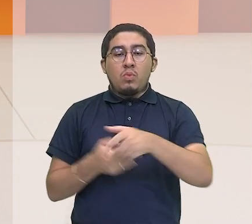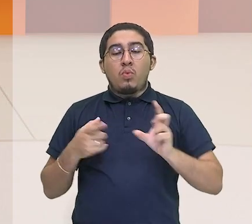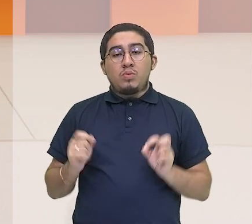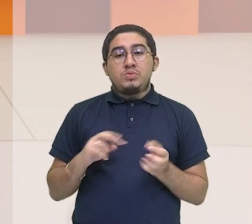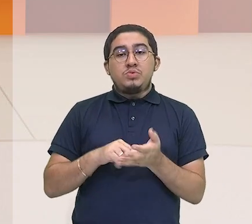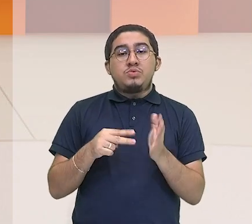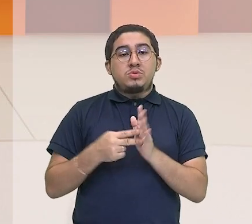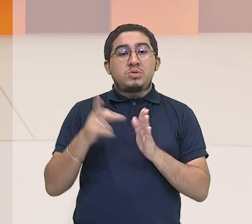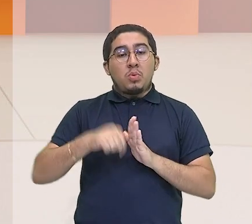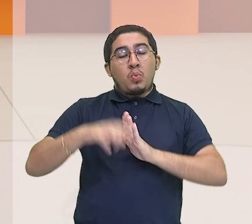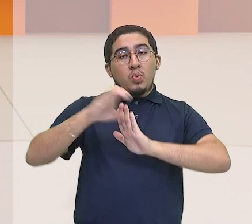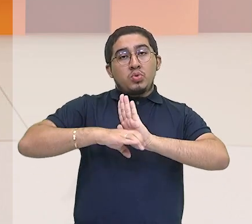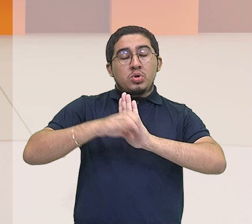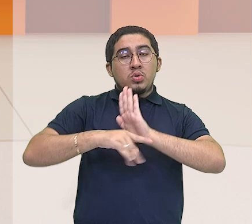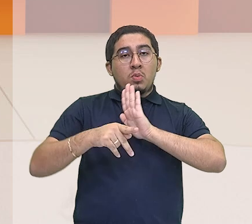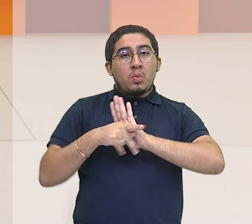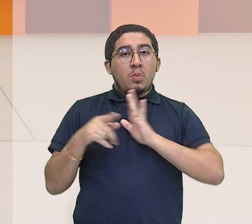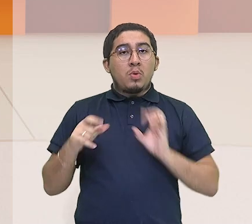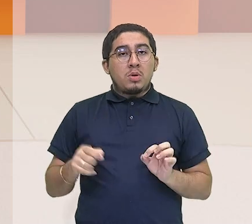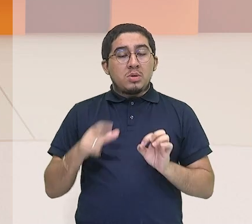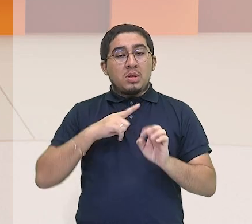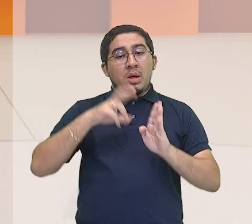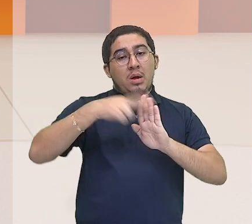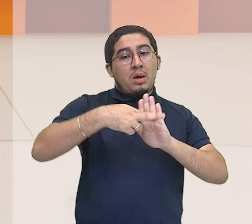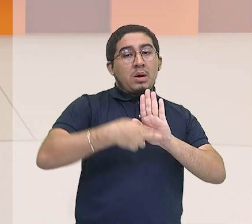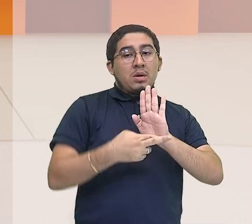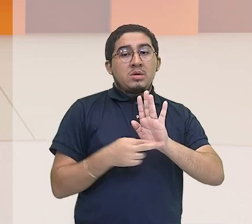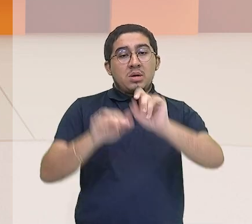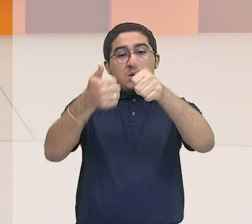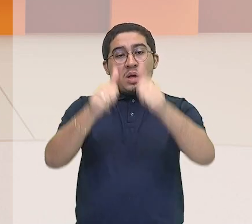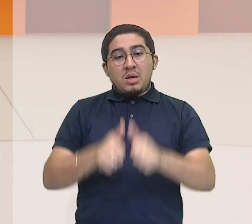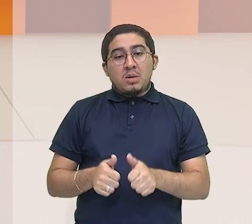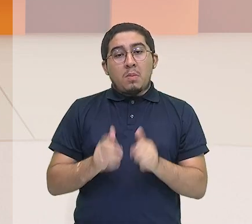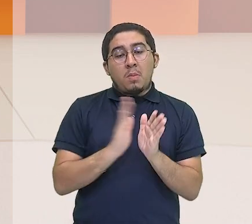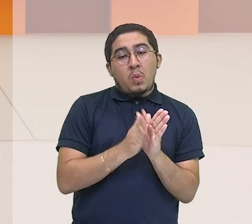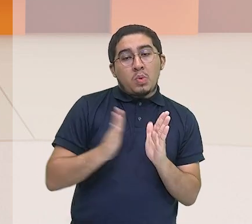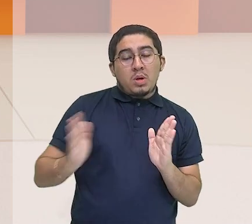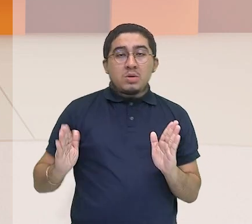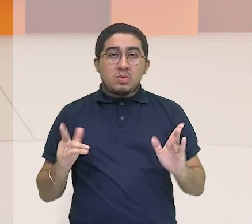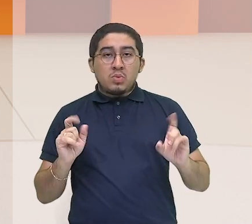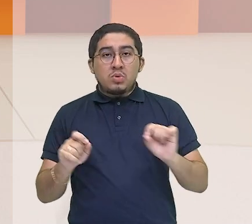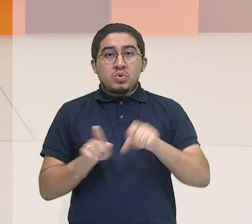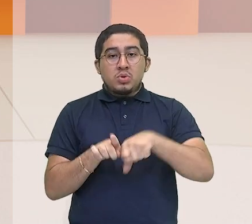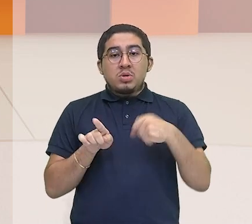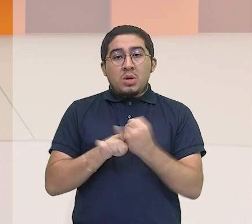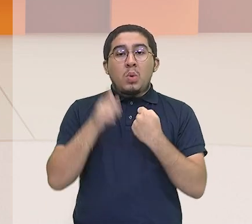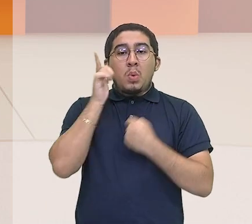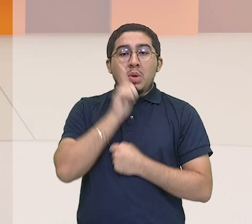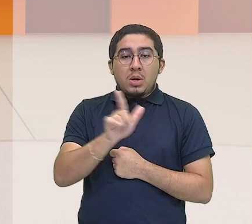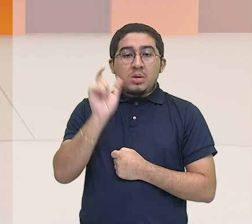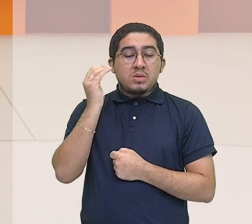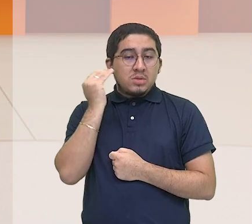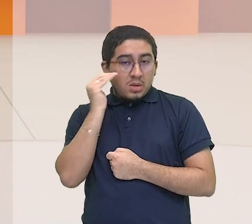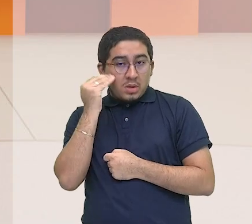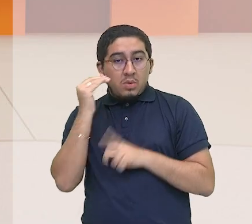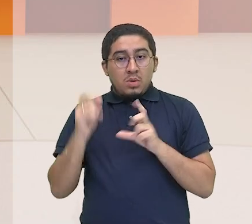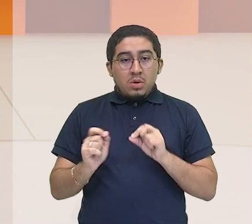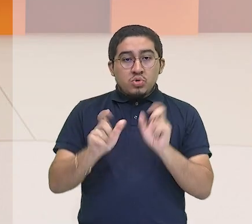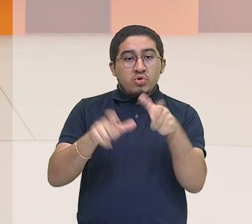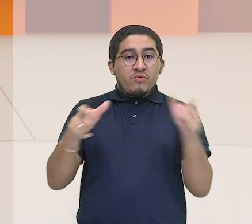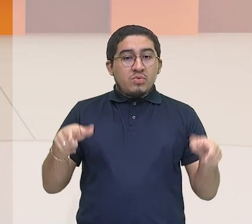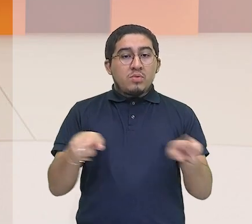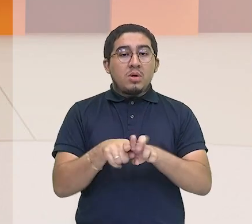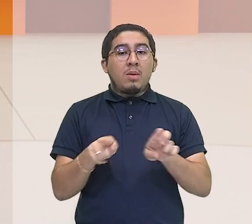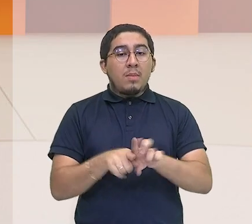o conceito que estabelece os parâmetros de análise do processo pelo qual a sociedade concebe os indivíduos e os indivíduos